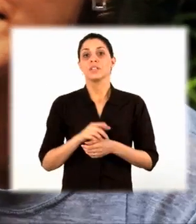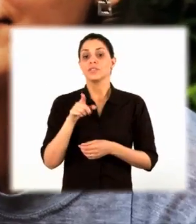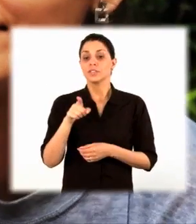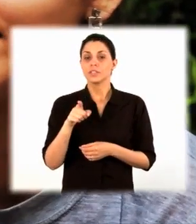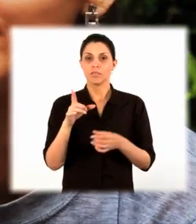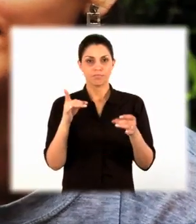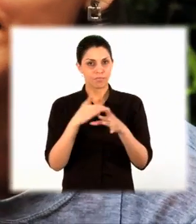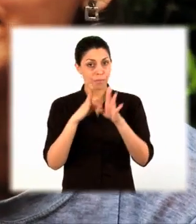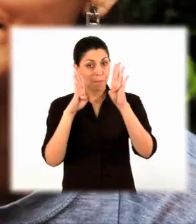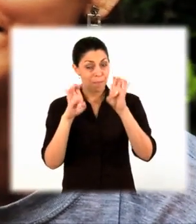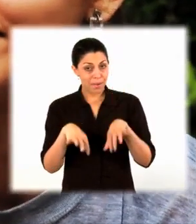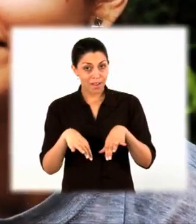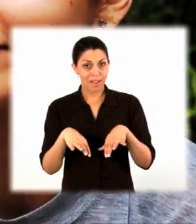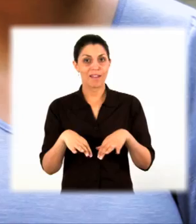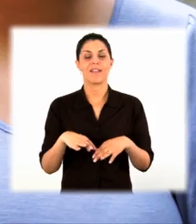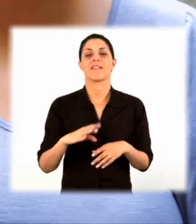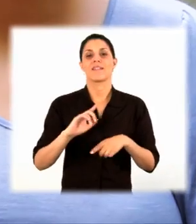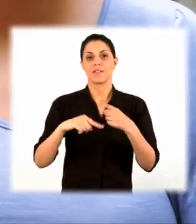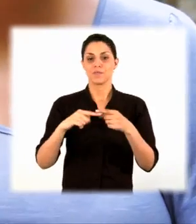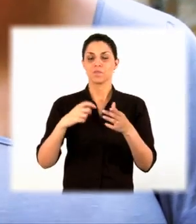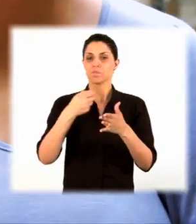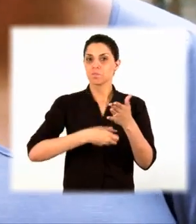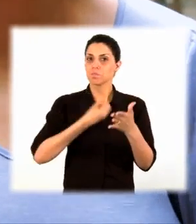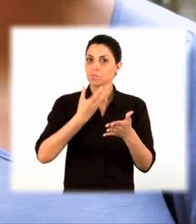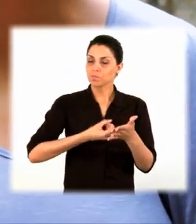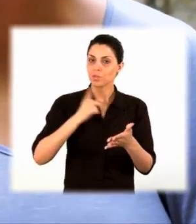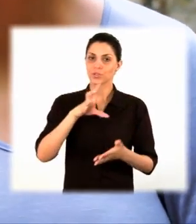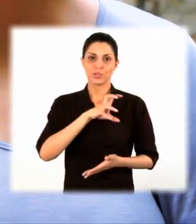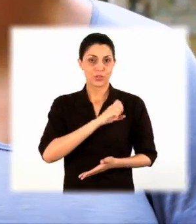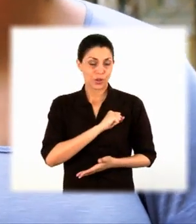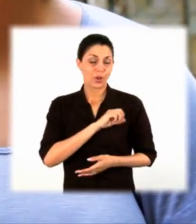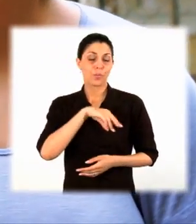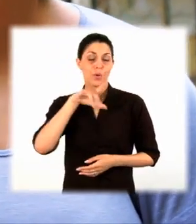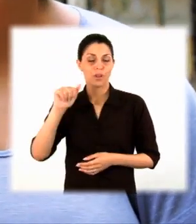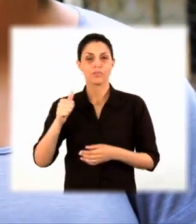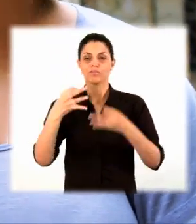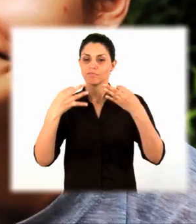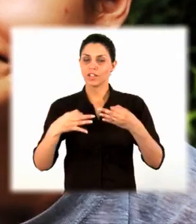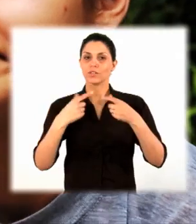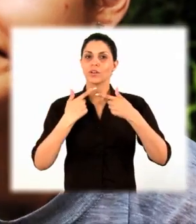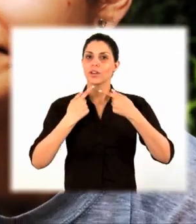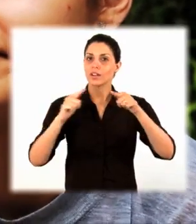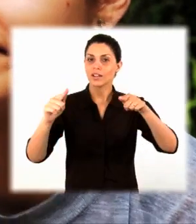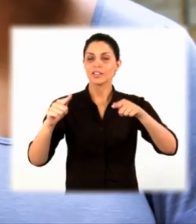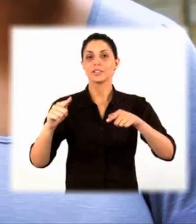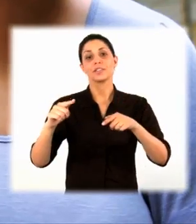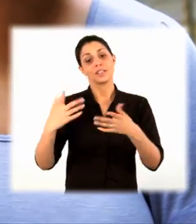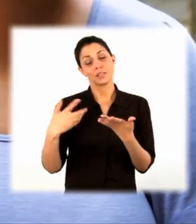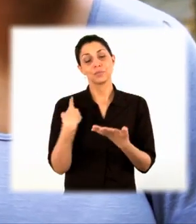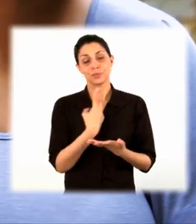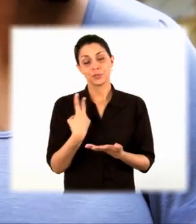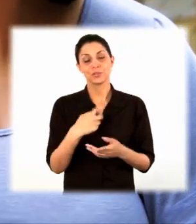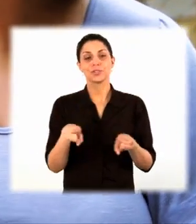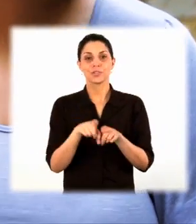cumprir muito bem essa tarefa, falar aí um pouquinho melhor sobre o que você gosta, usando essa linguagem formal direitinho, aí a gente tem uma